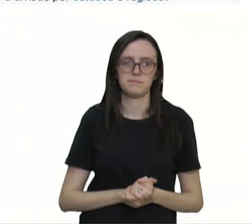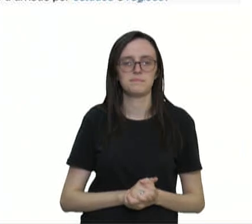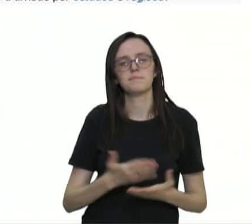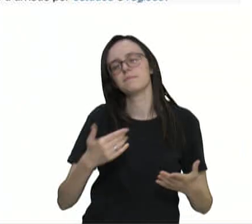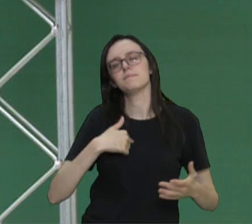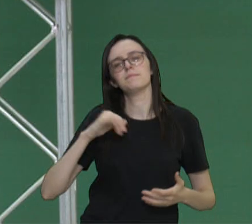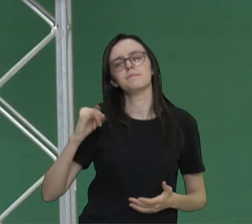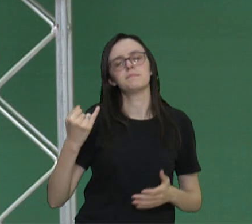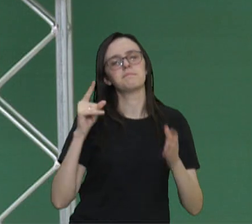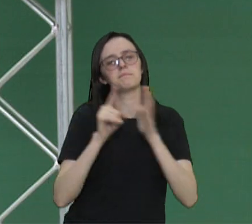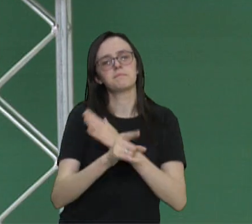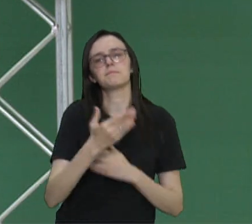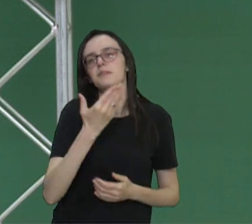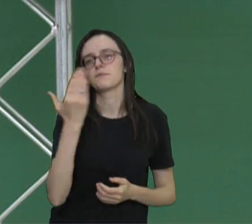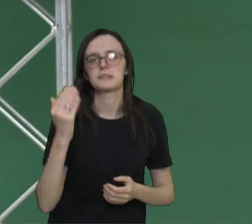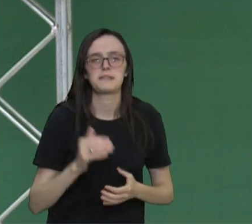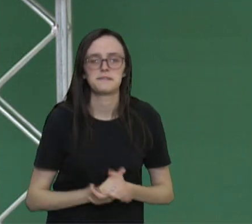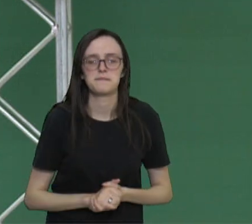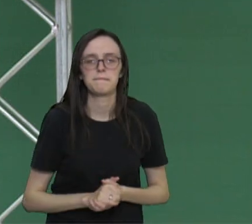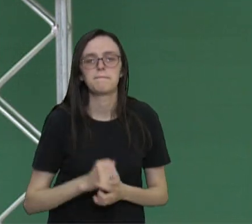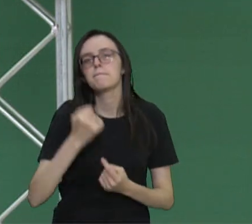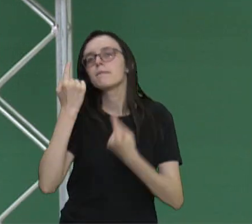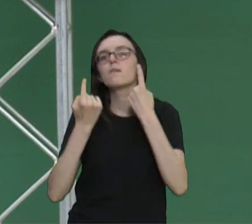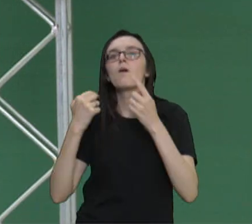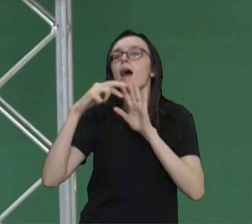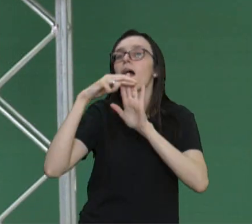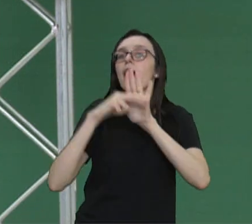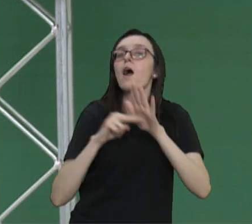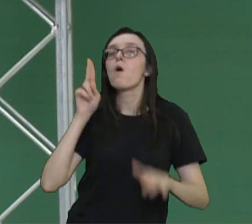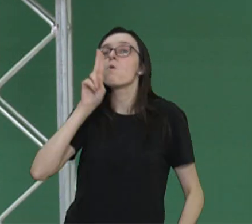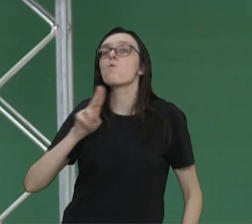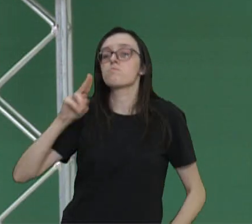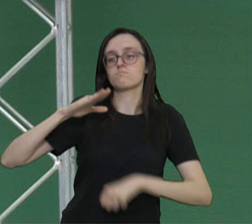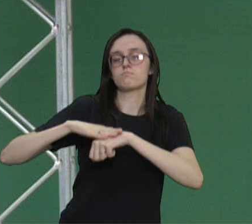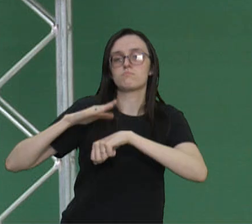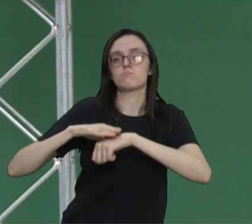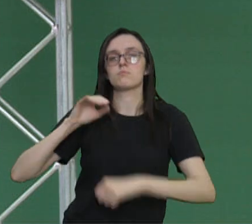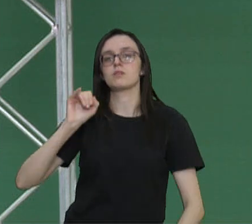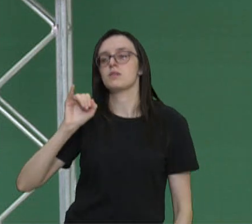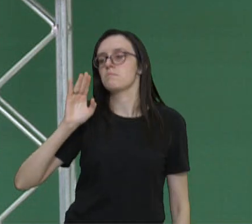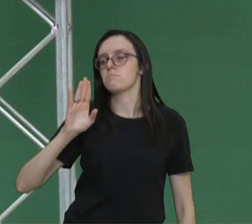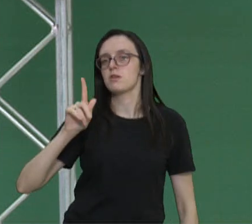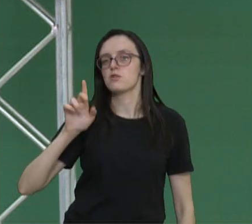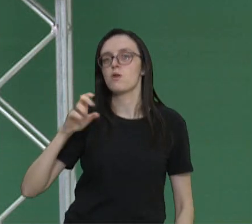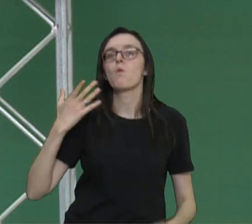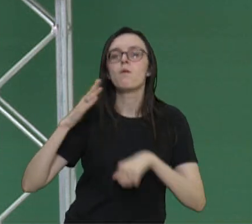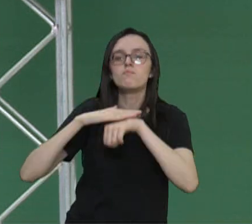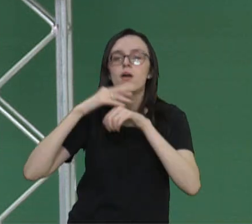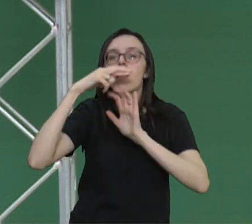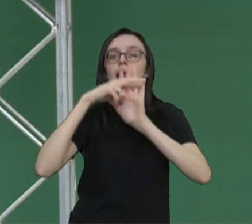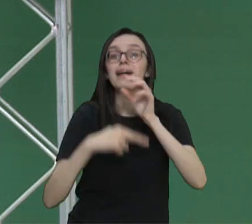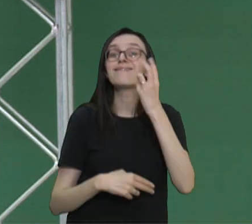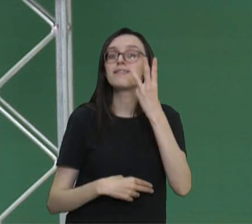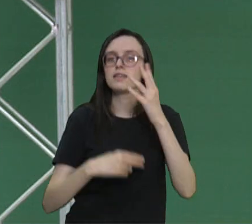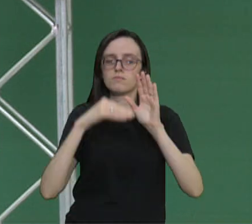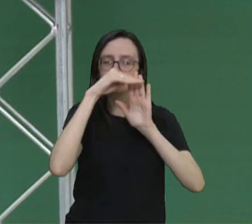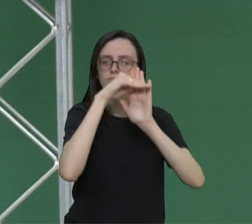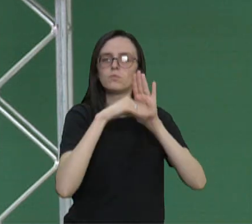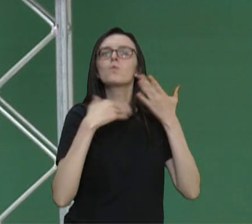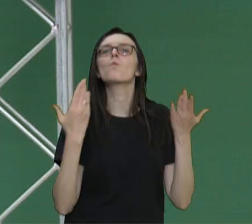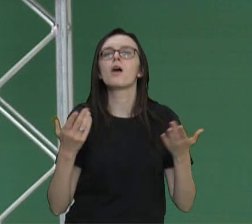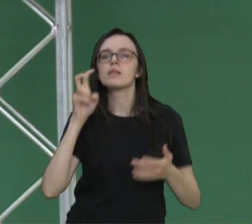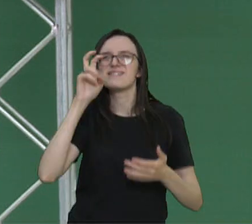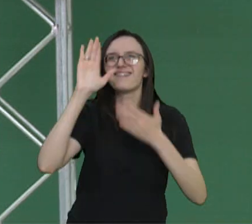Então, eu pergunto para vocês agora, quais os critérios utilizados pelo IBGE para dividir o Brasil em